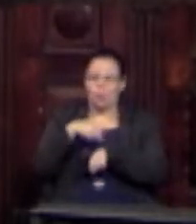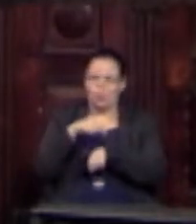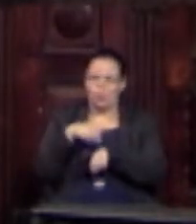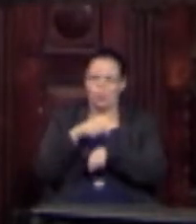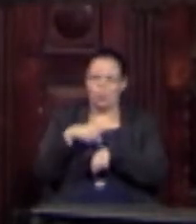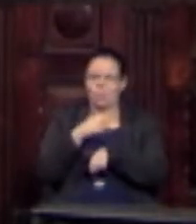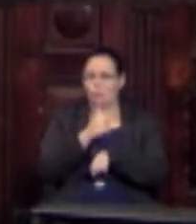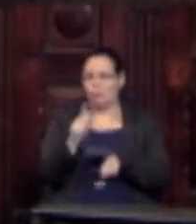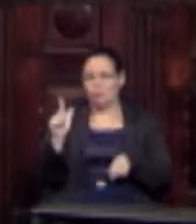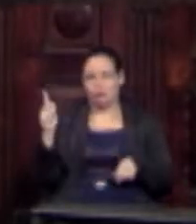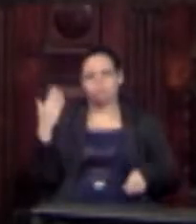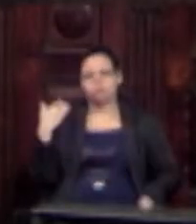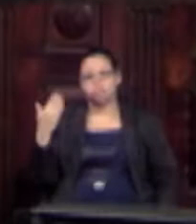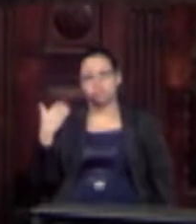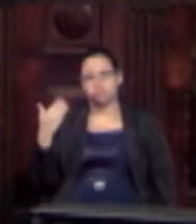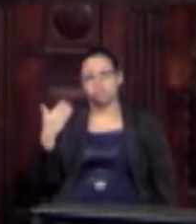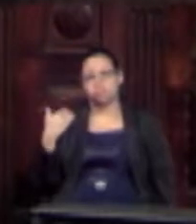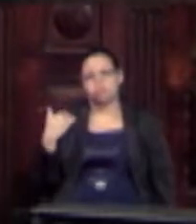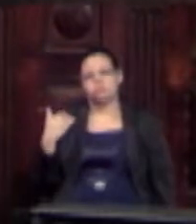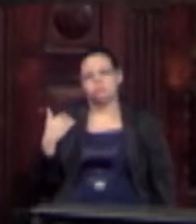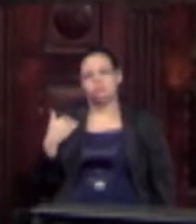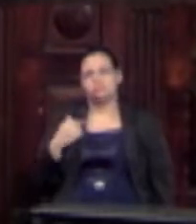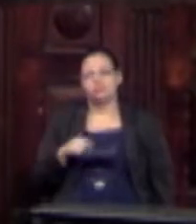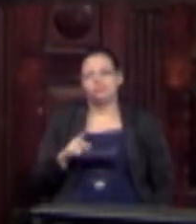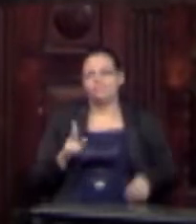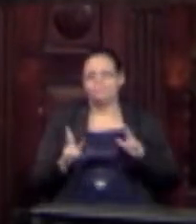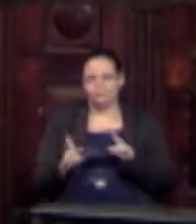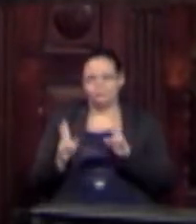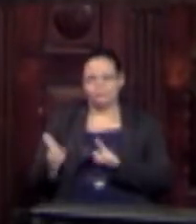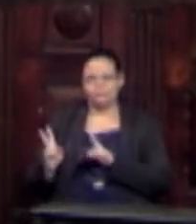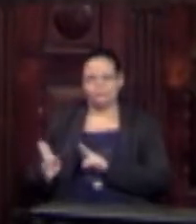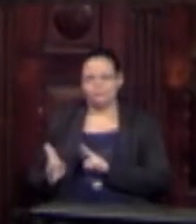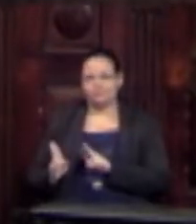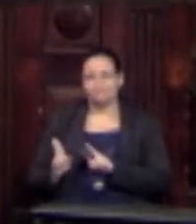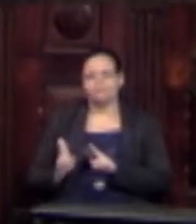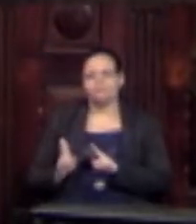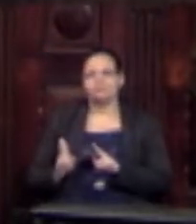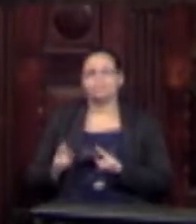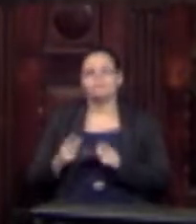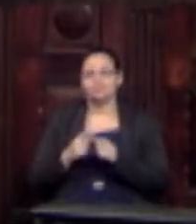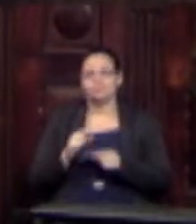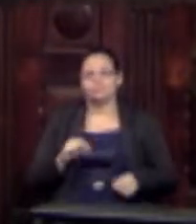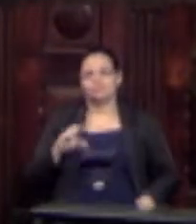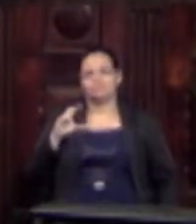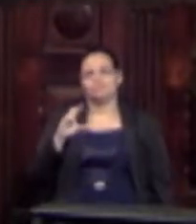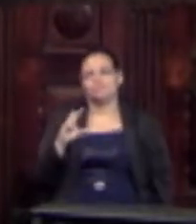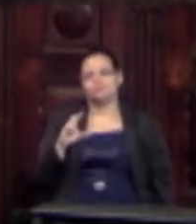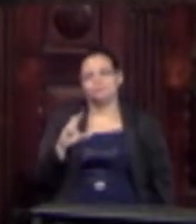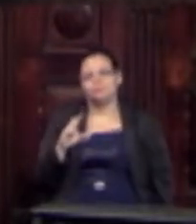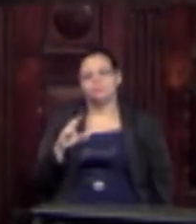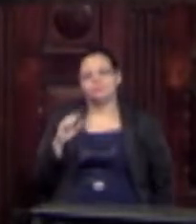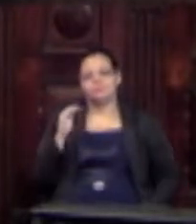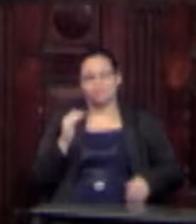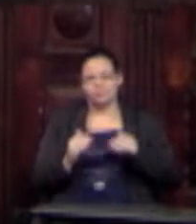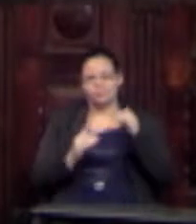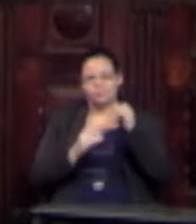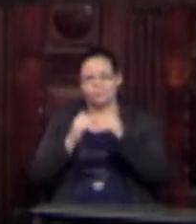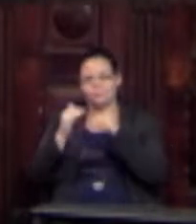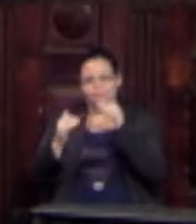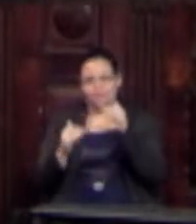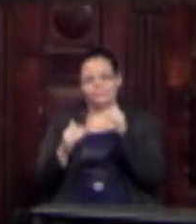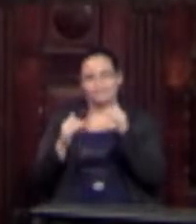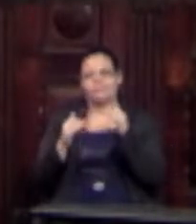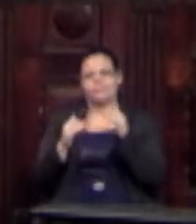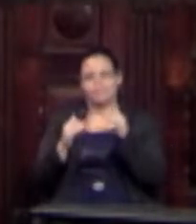que em outra época produzia. E para aumentar esse processo de